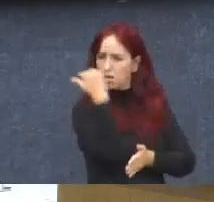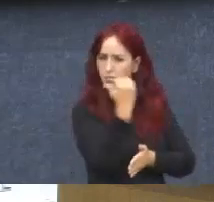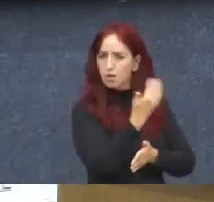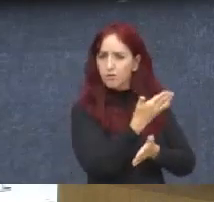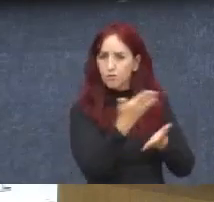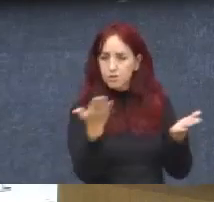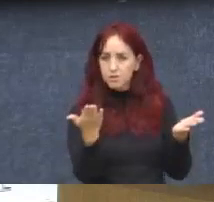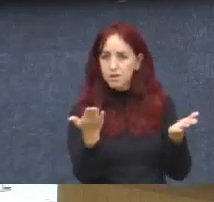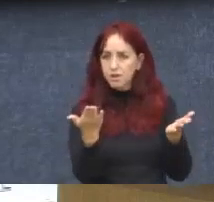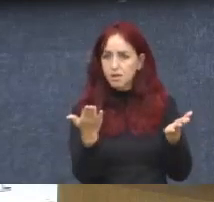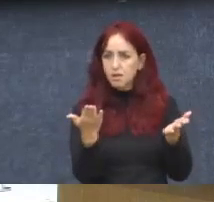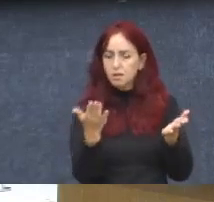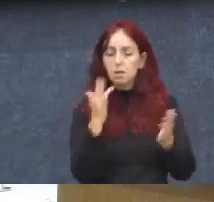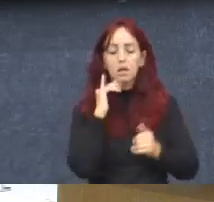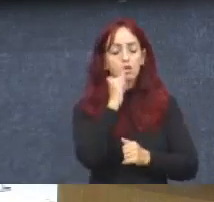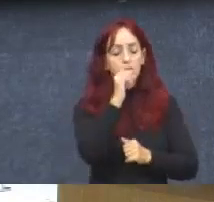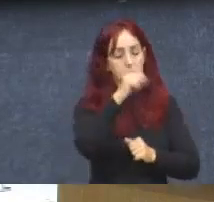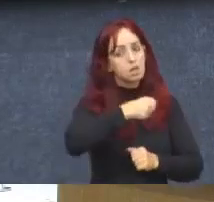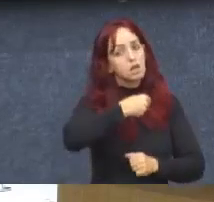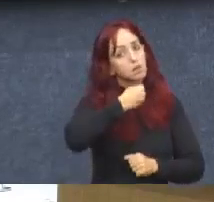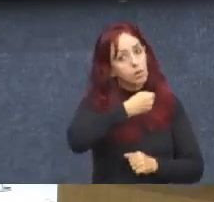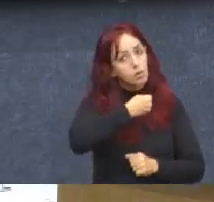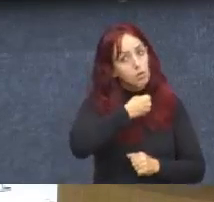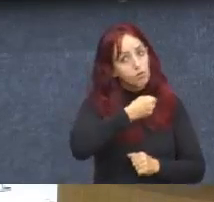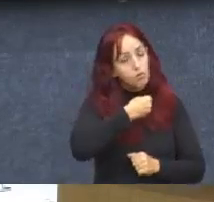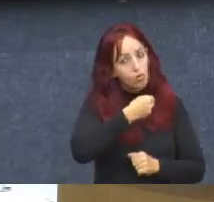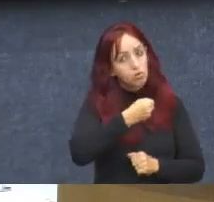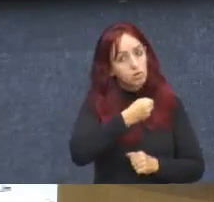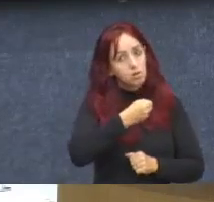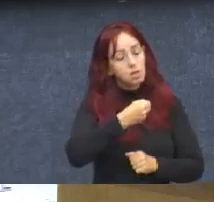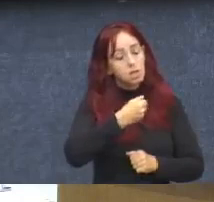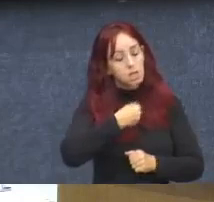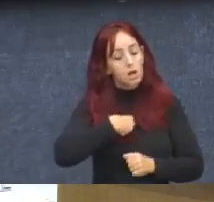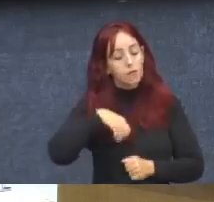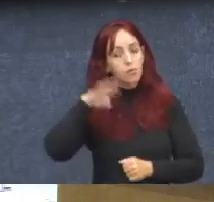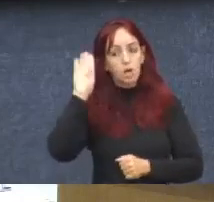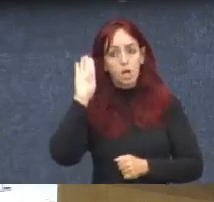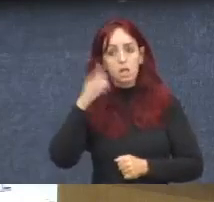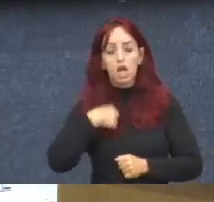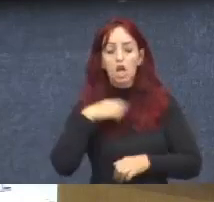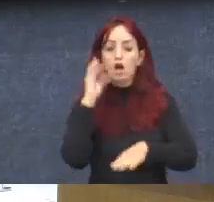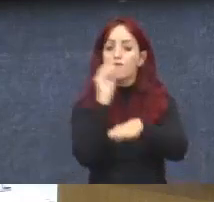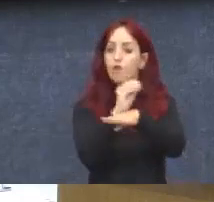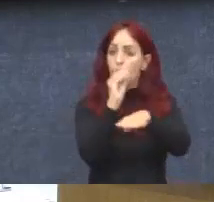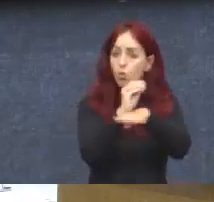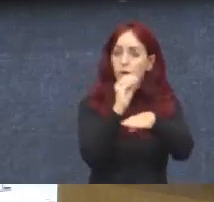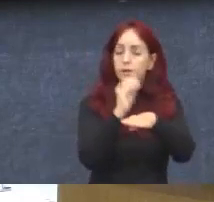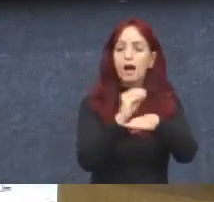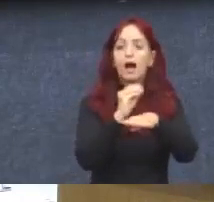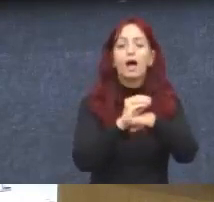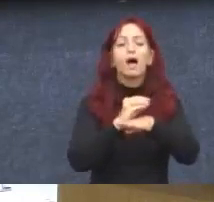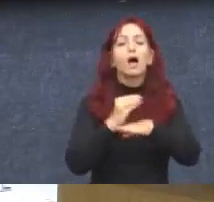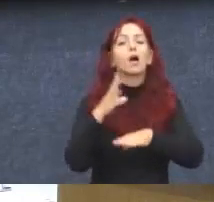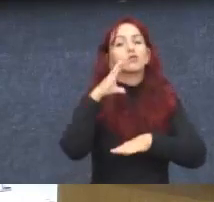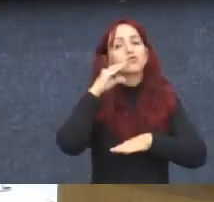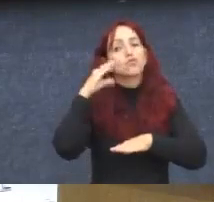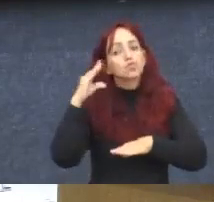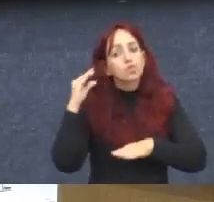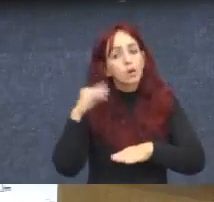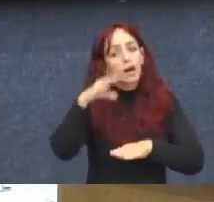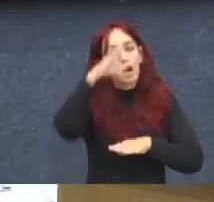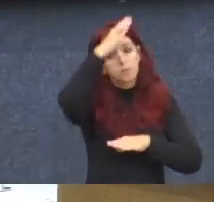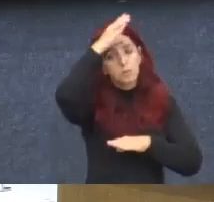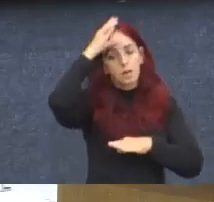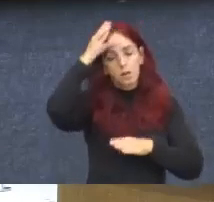por lembrar o que eu disse aqui nesse microfone quando eu fui eleito. Eu vou cuidar dos servidores da Câmara Municipal.